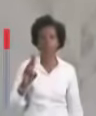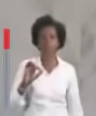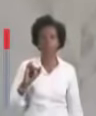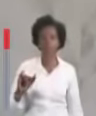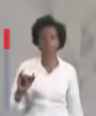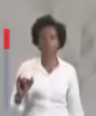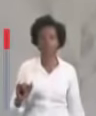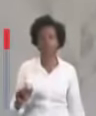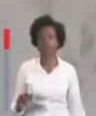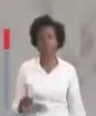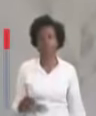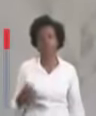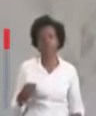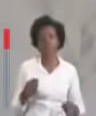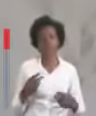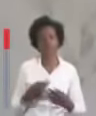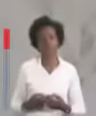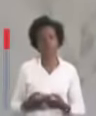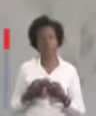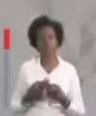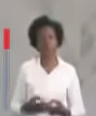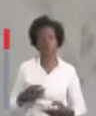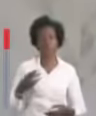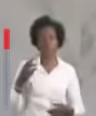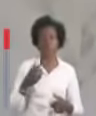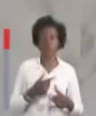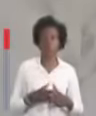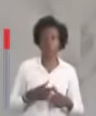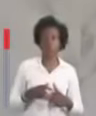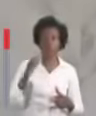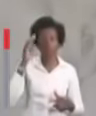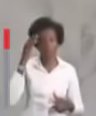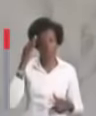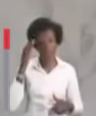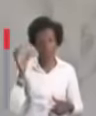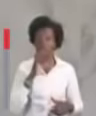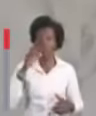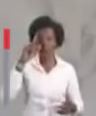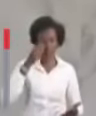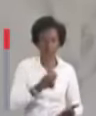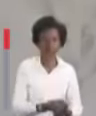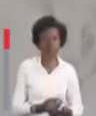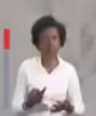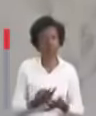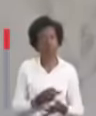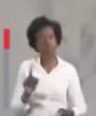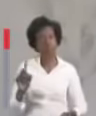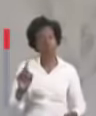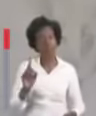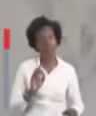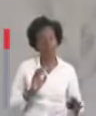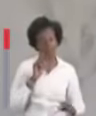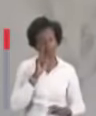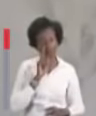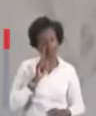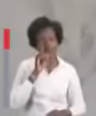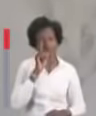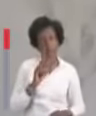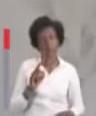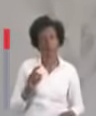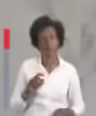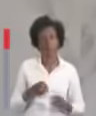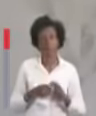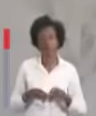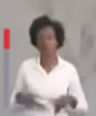têm tempo para que eles compreendam a situação e não tome Nenhuma medida precipitada que possa